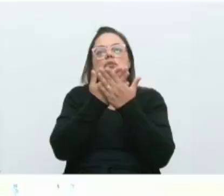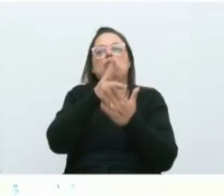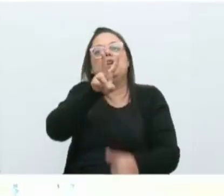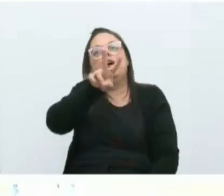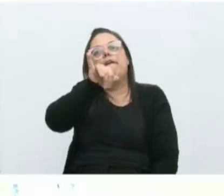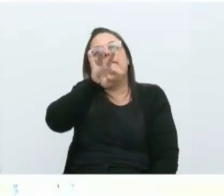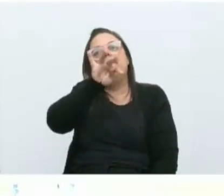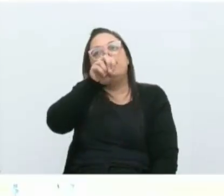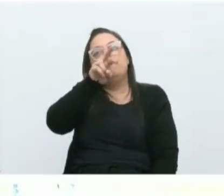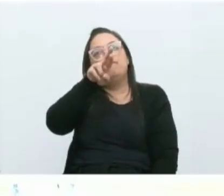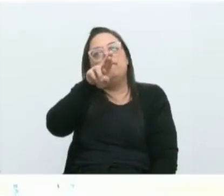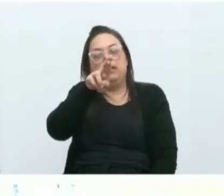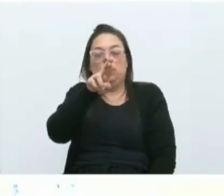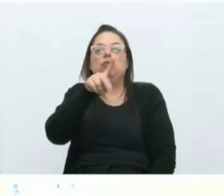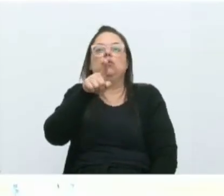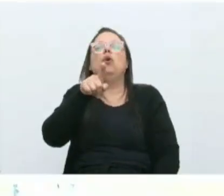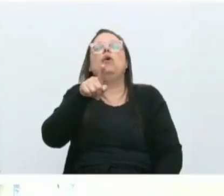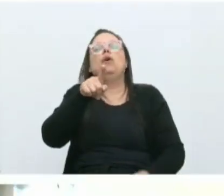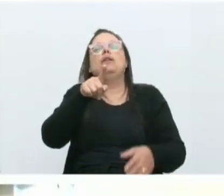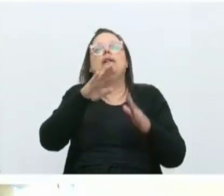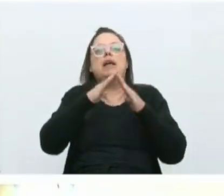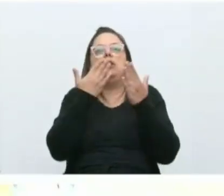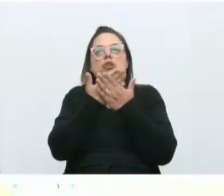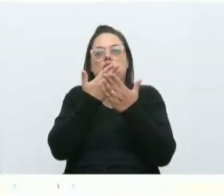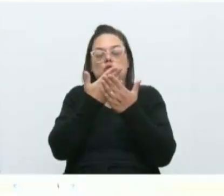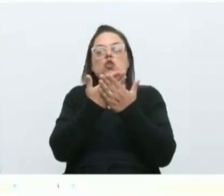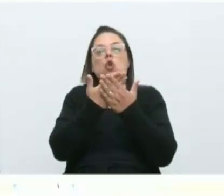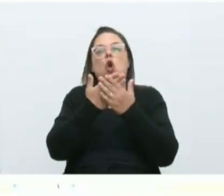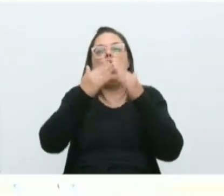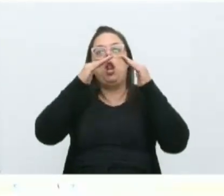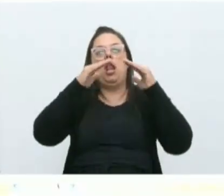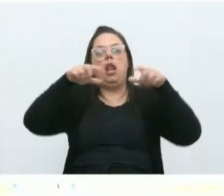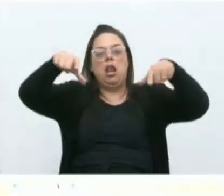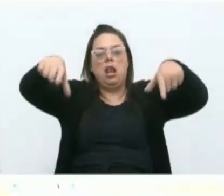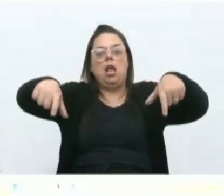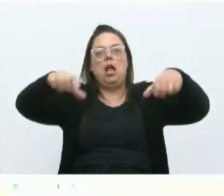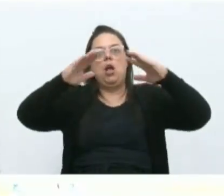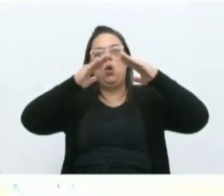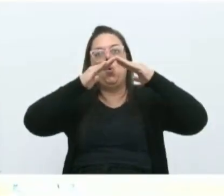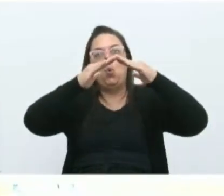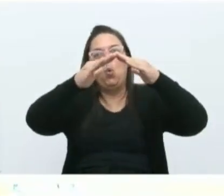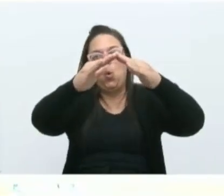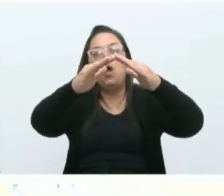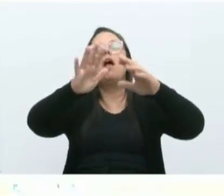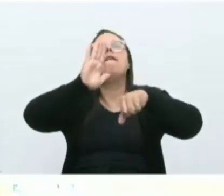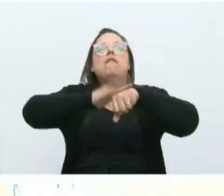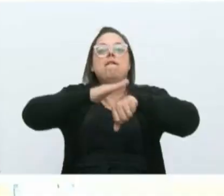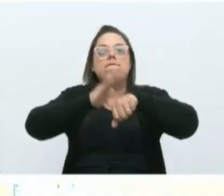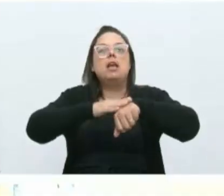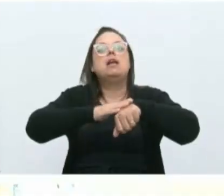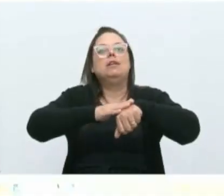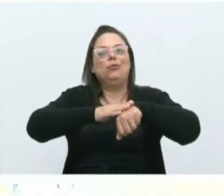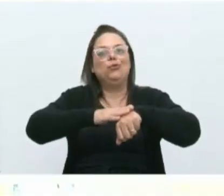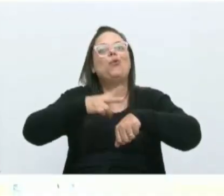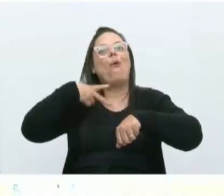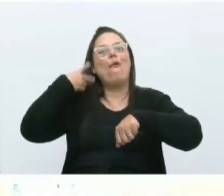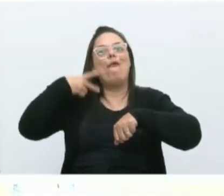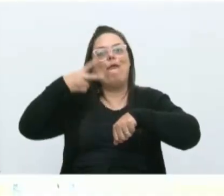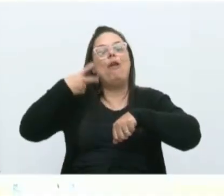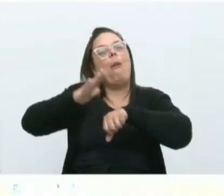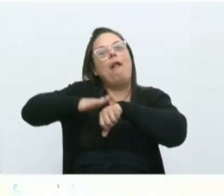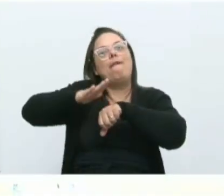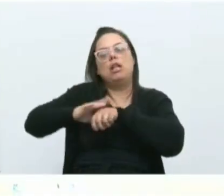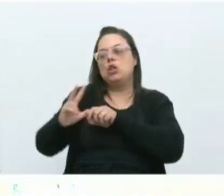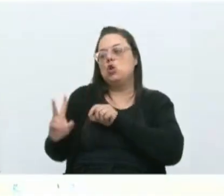Skepanski aqui, da Escola Supletivo, foi já uma obra real feita à época pelos vereadores, que juntaram